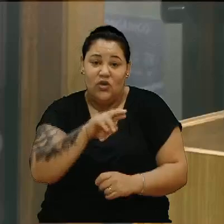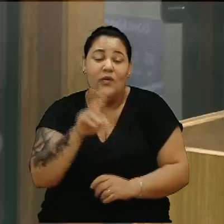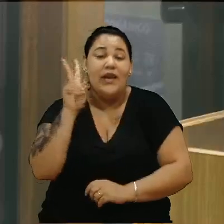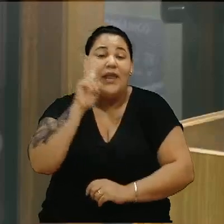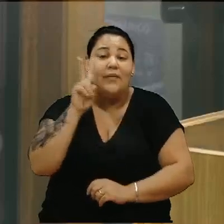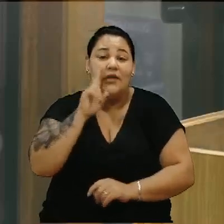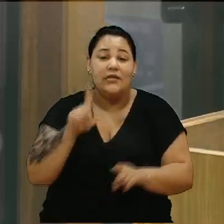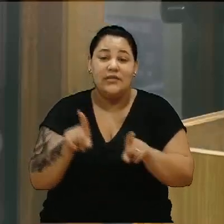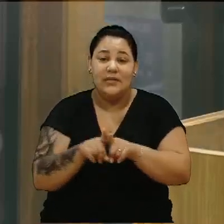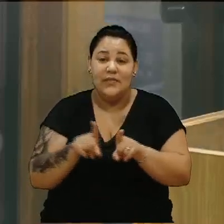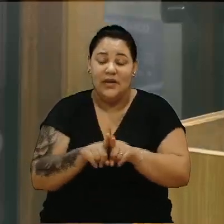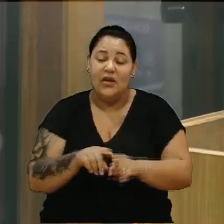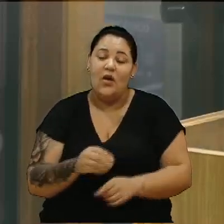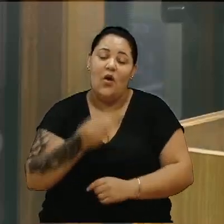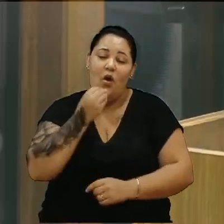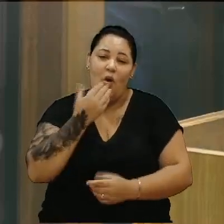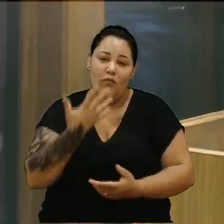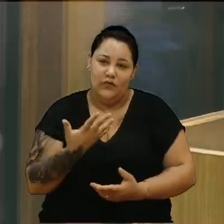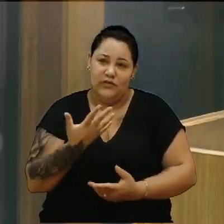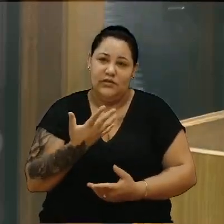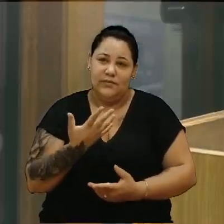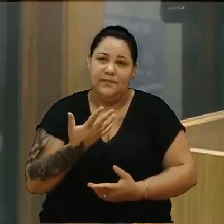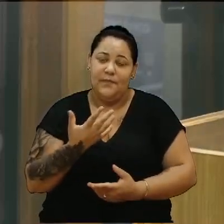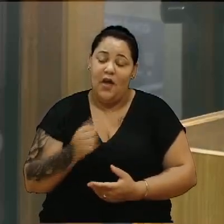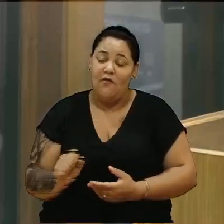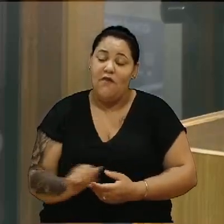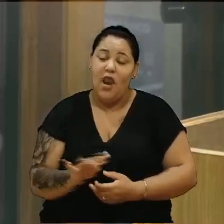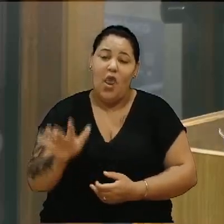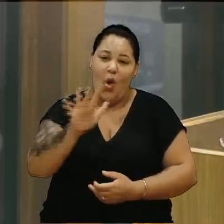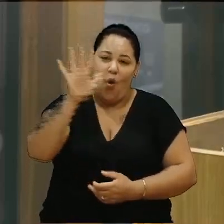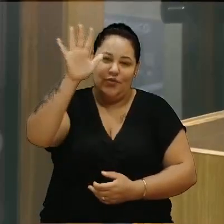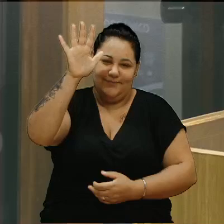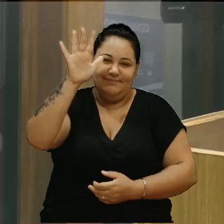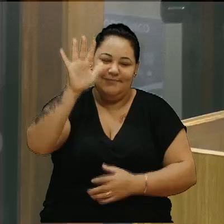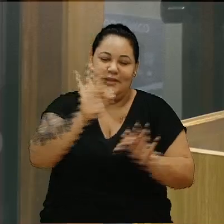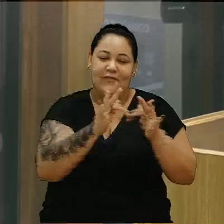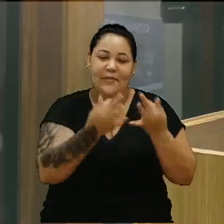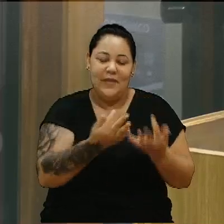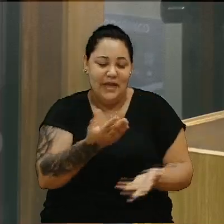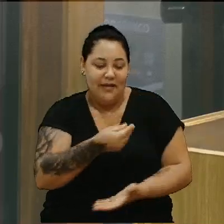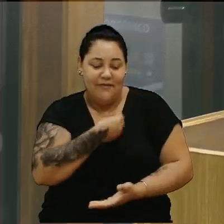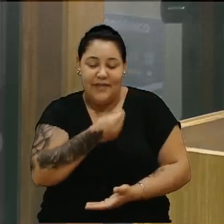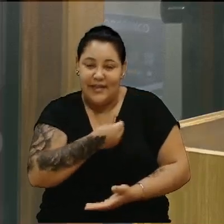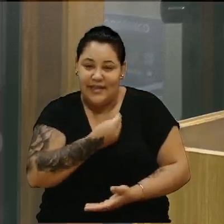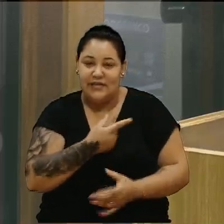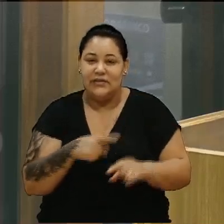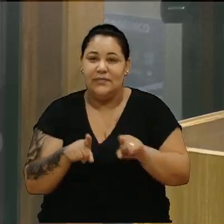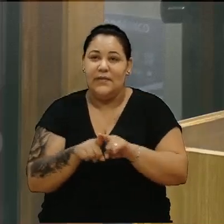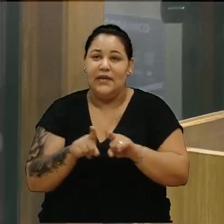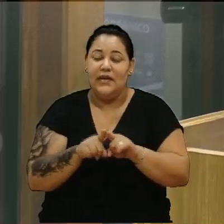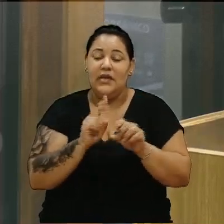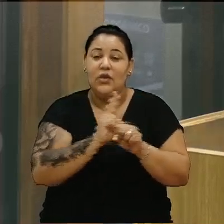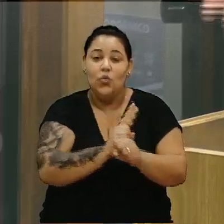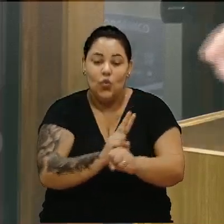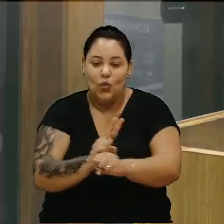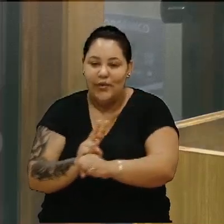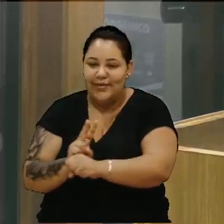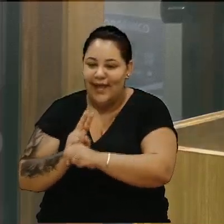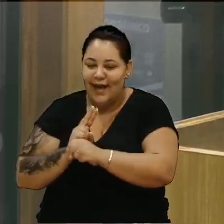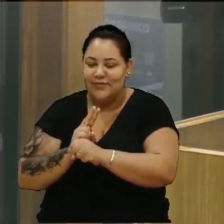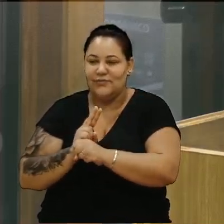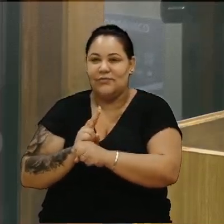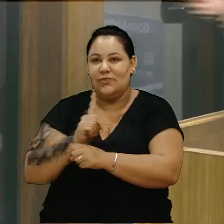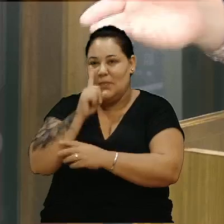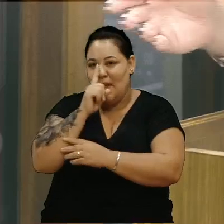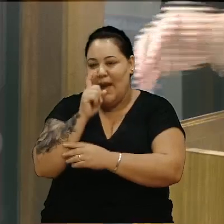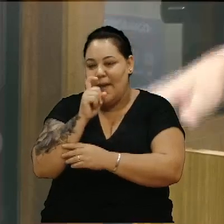frente parlamentar, obviamente, os princípios de valorização à família, de valorização à vida, de valorização e proteção dos pais com